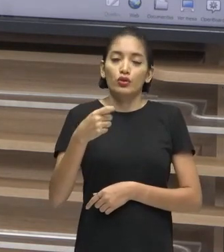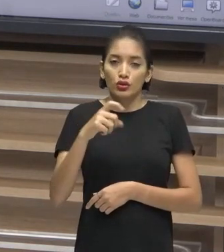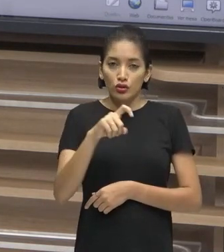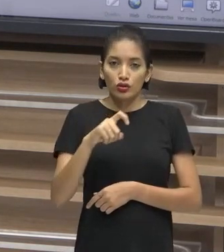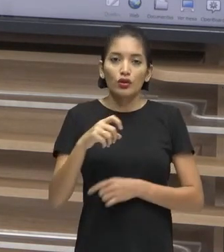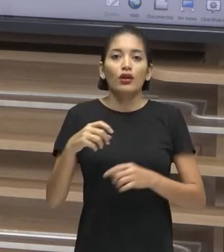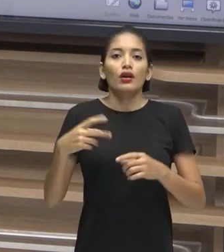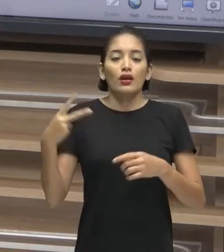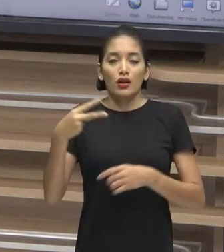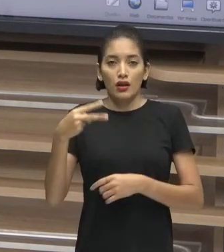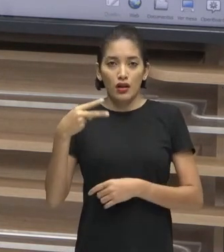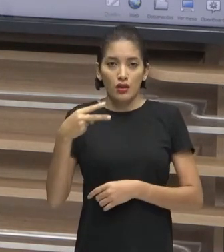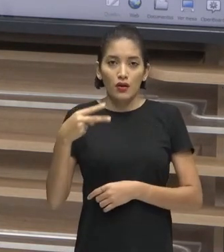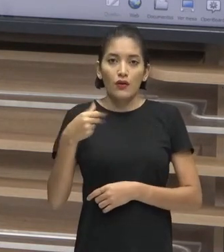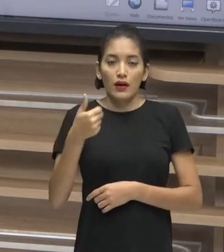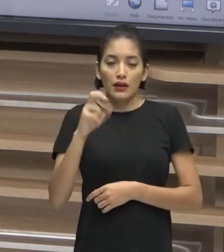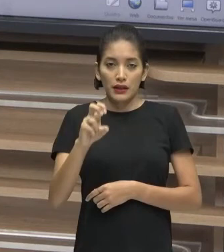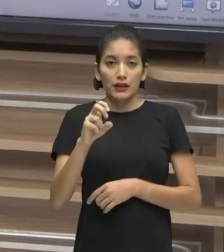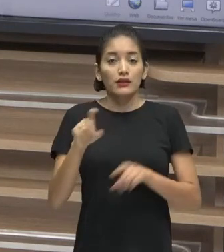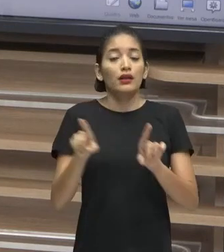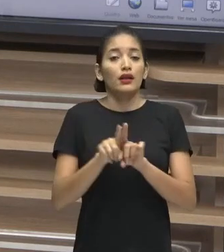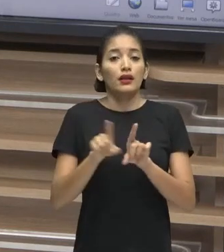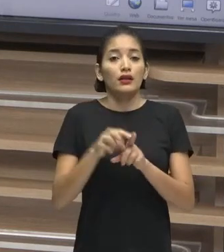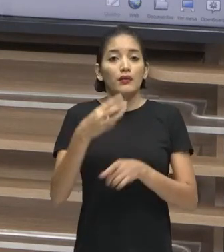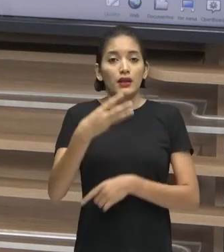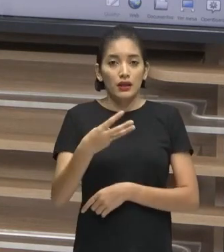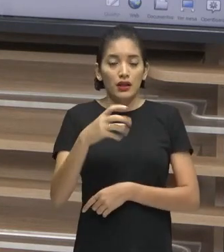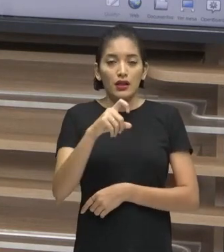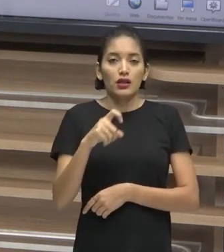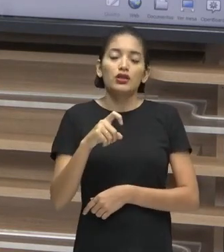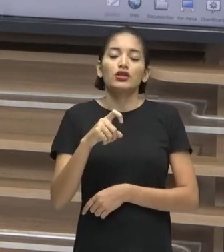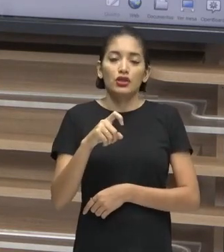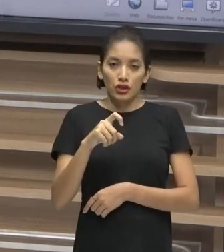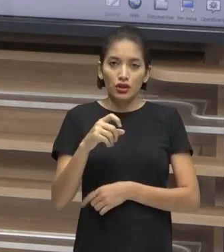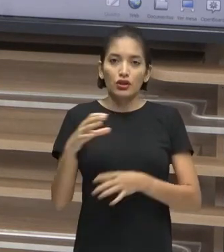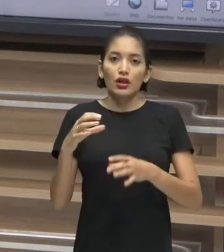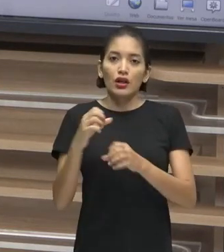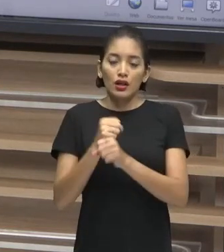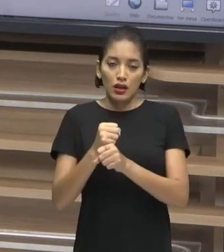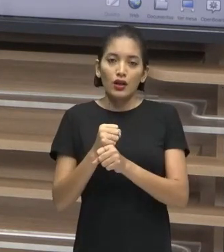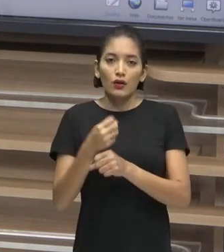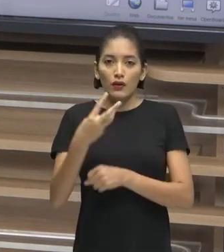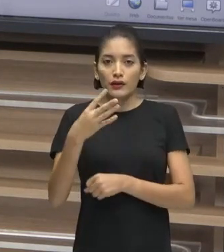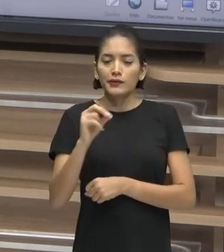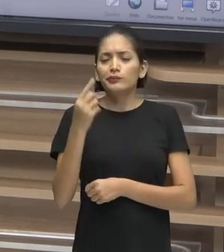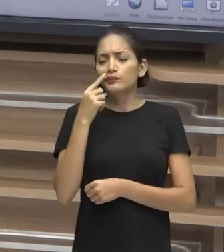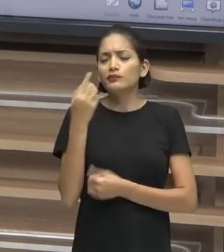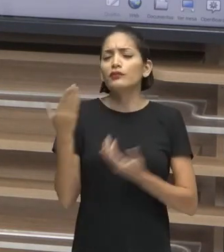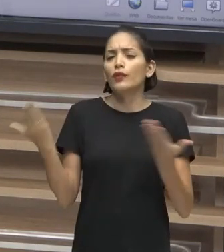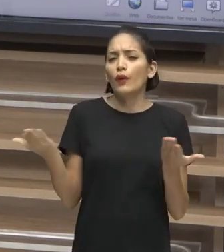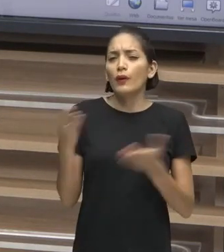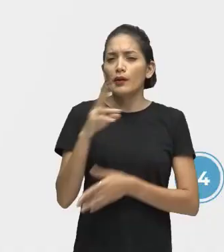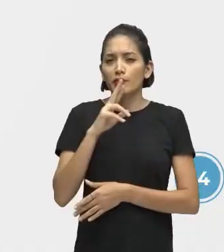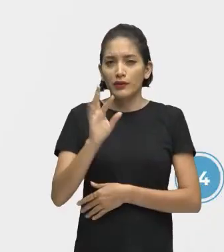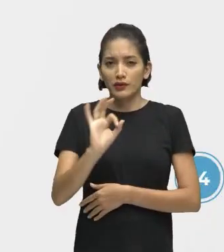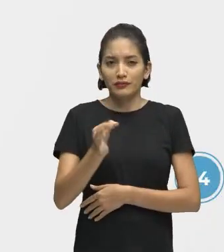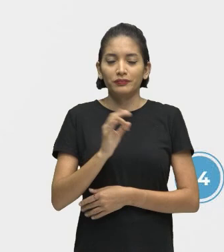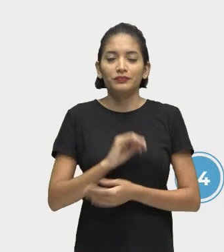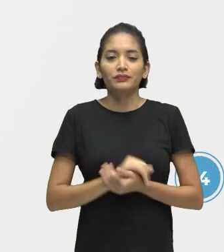15. E a Ellen disse que 3x menos 75 é igual a 30. Vamos então conferir as